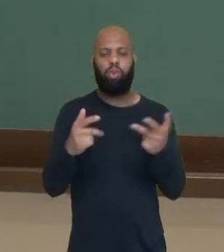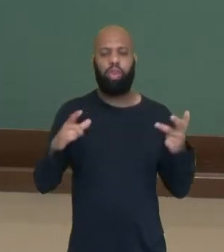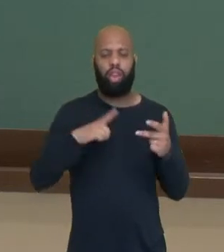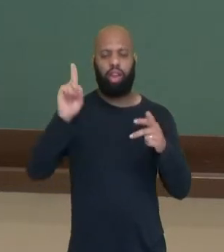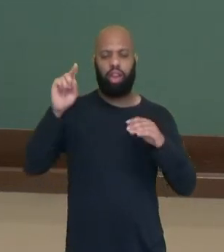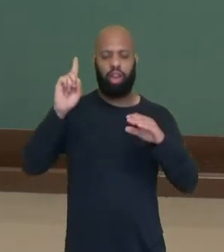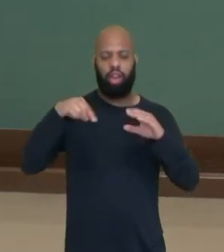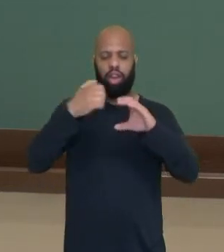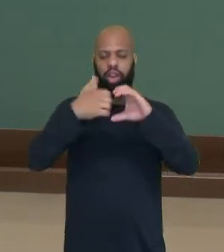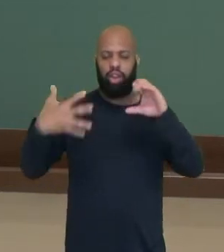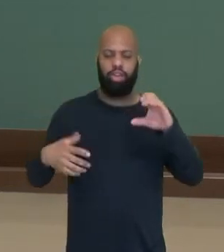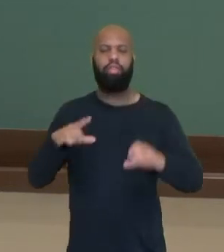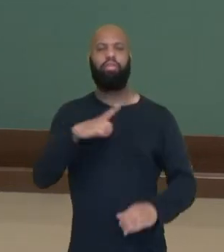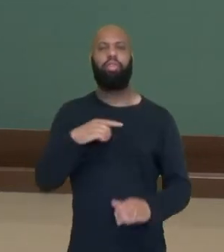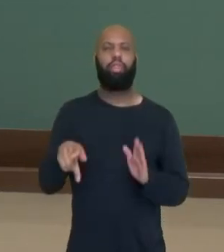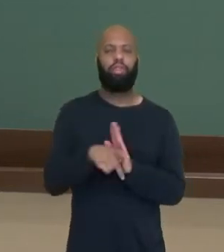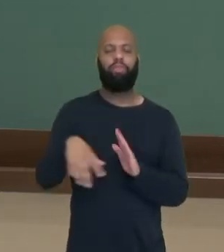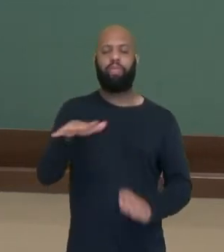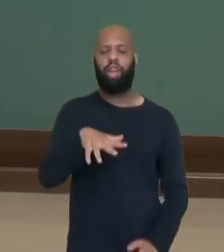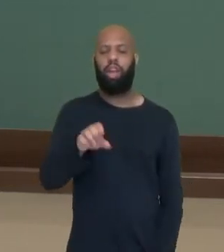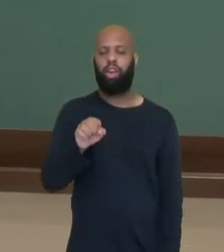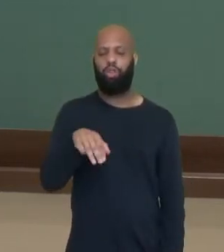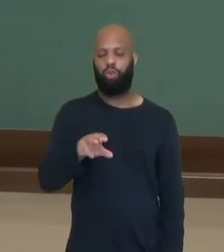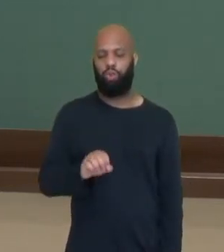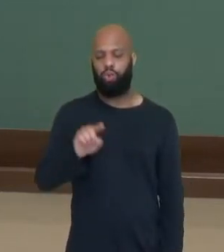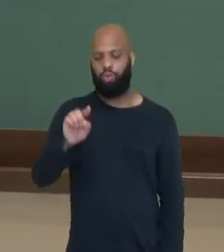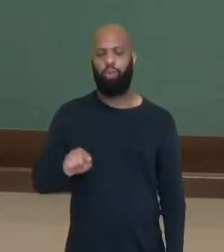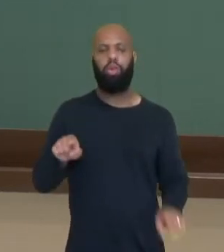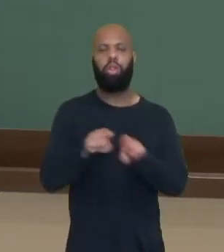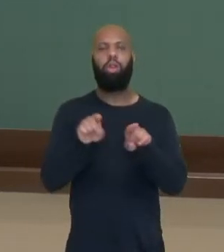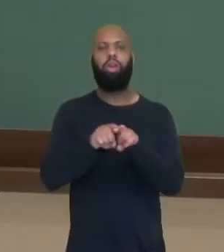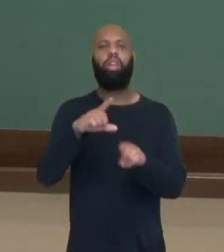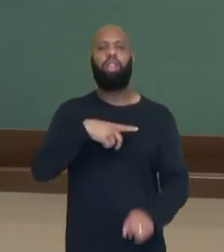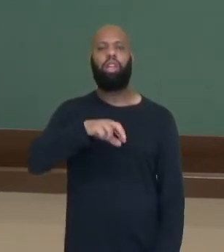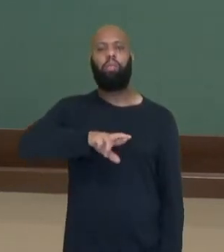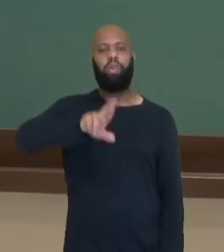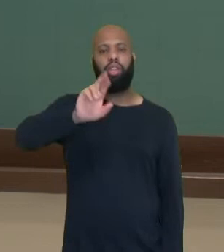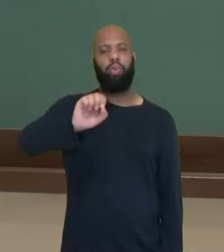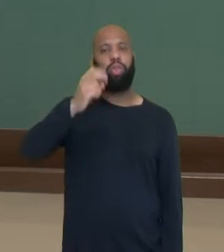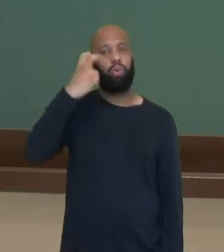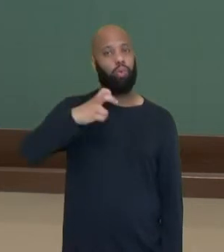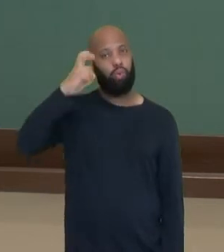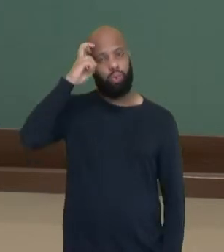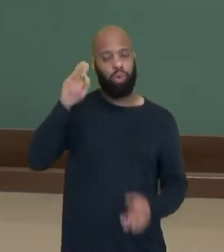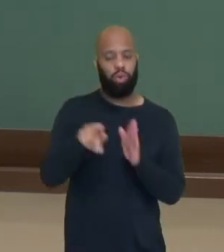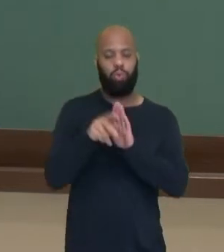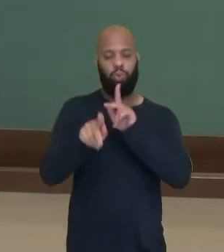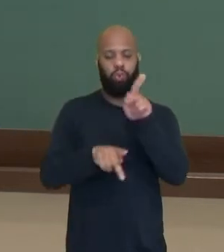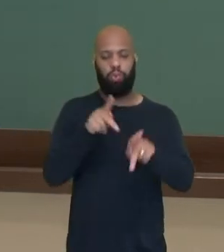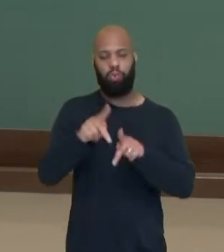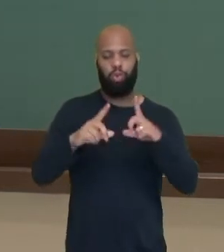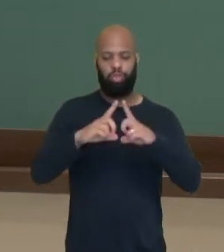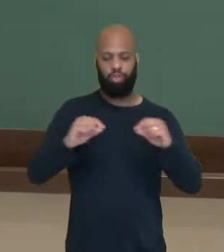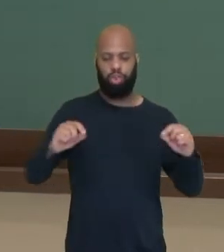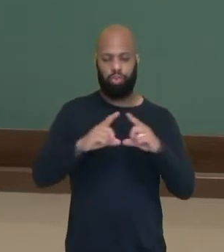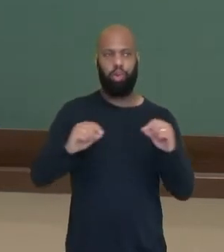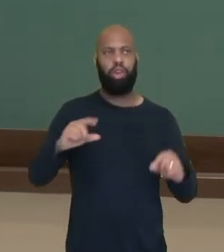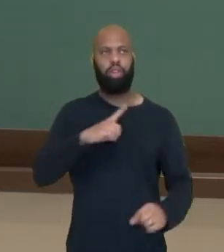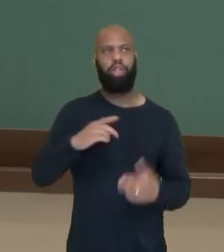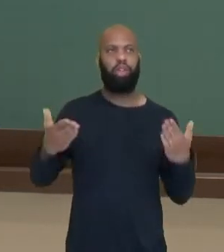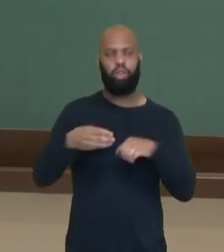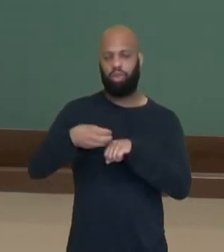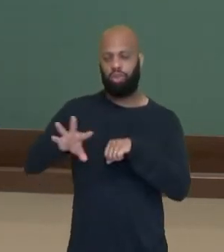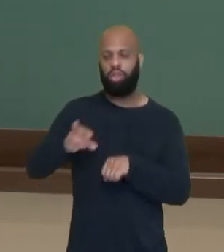características presentes aí no mundo do sumô, né? E que representam muito essa cultura do povo japonês. Eu tenho uma sugestão